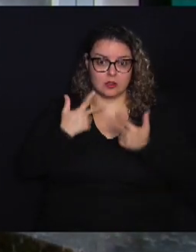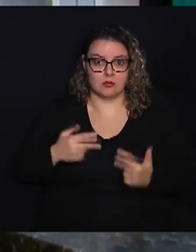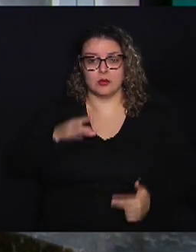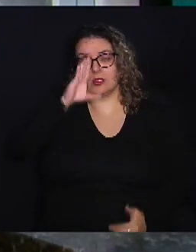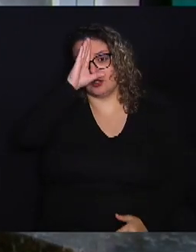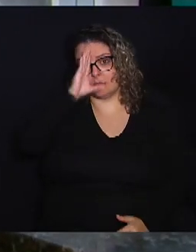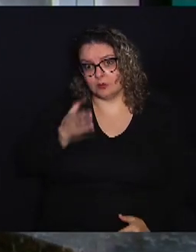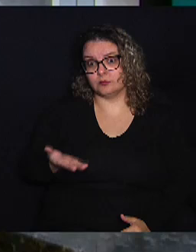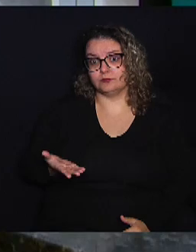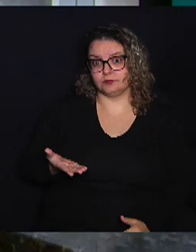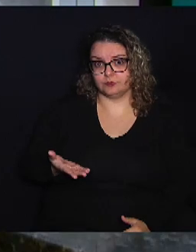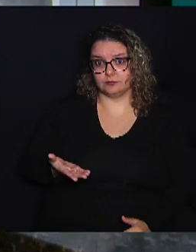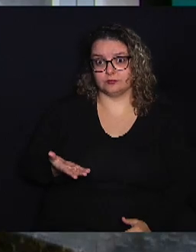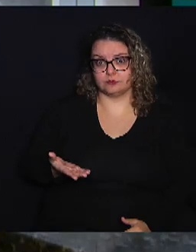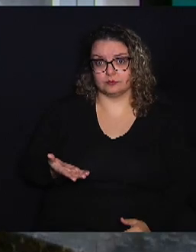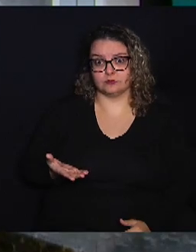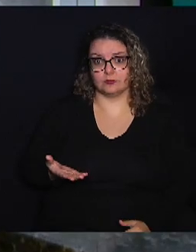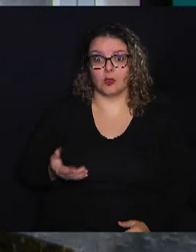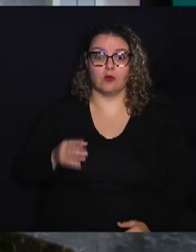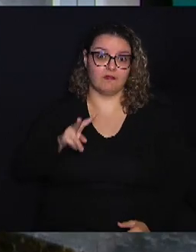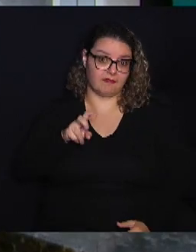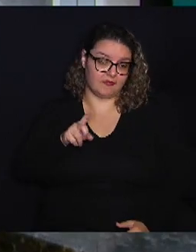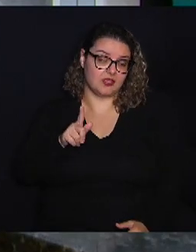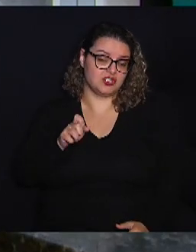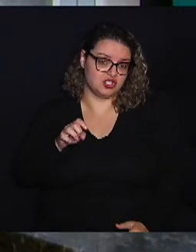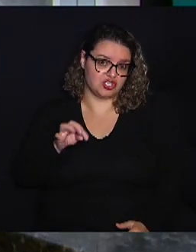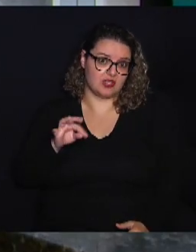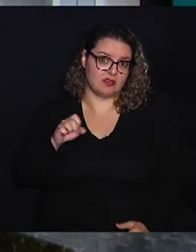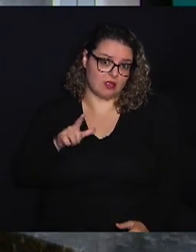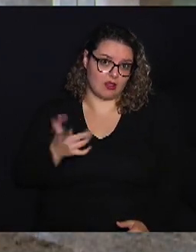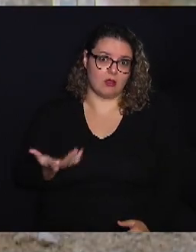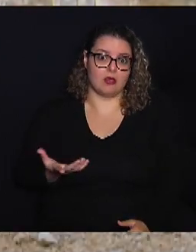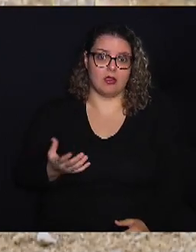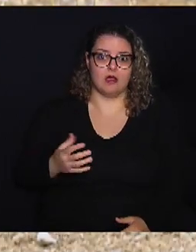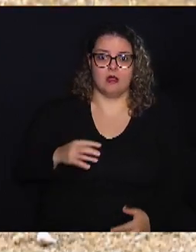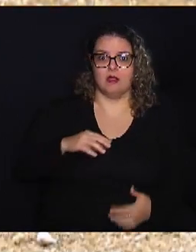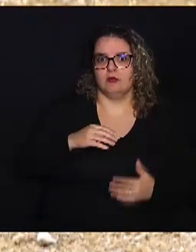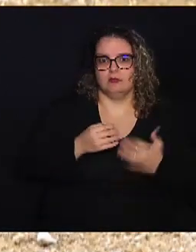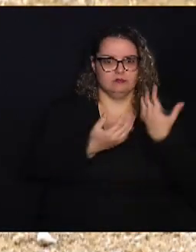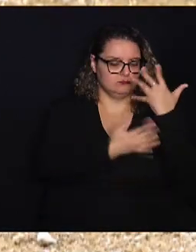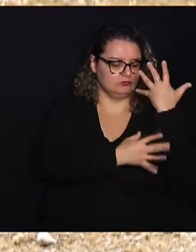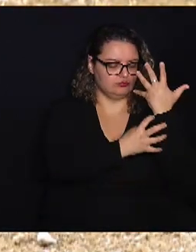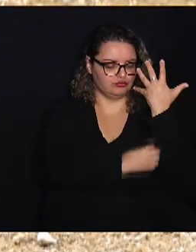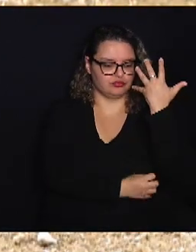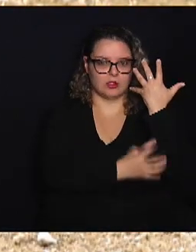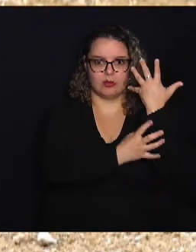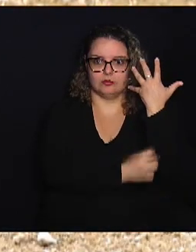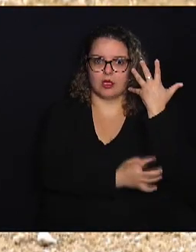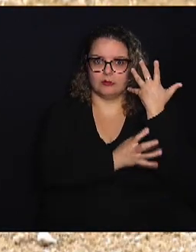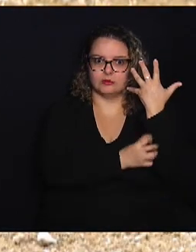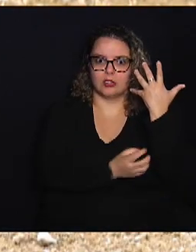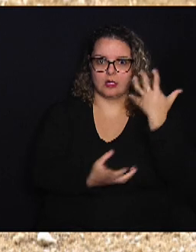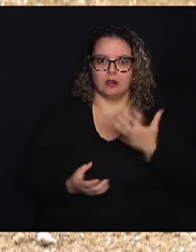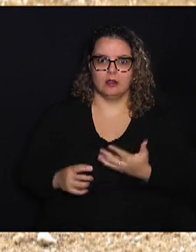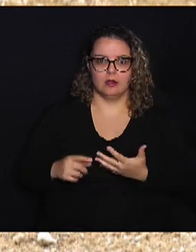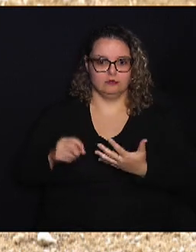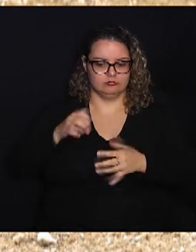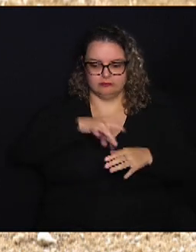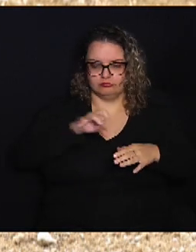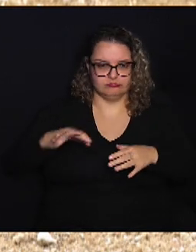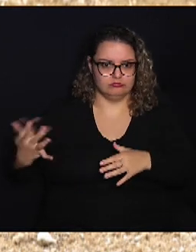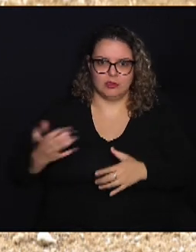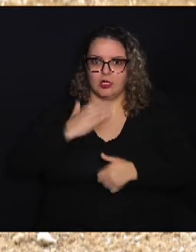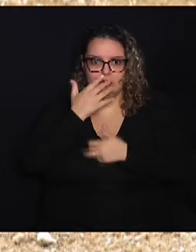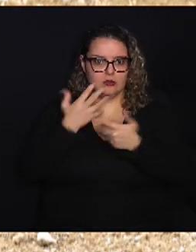principalmente por conteúdo vegetal, né? Então, assim, casca de árvores, plantas, frutas, de